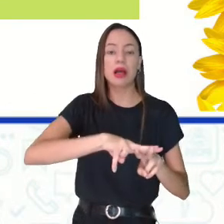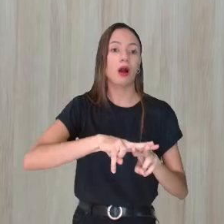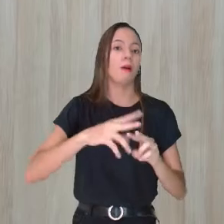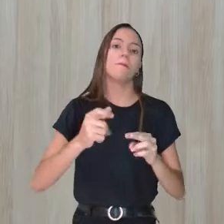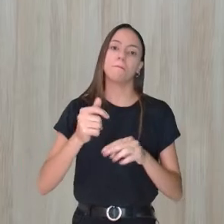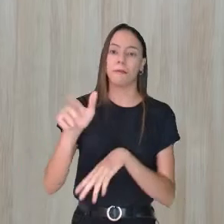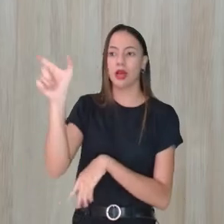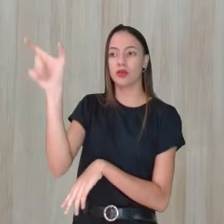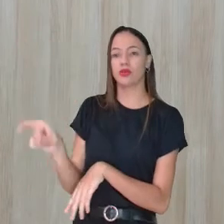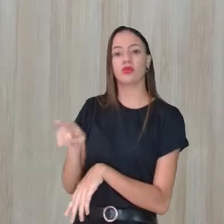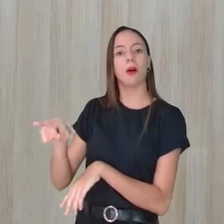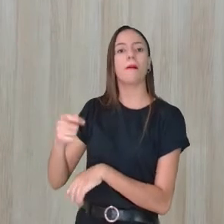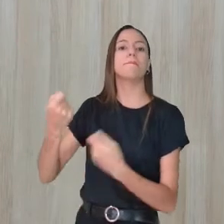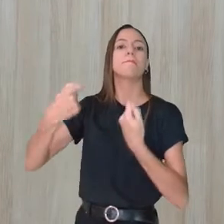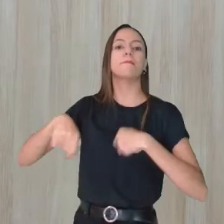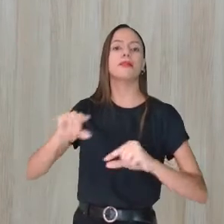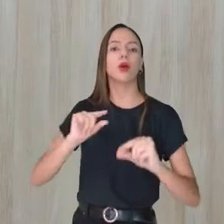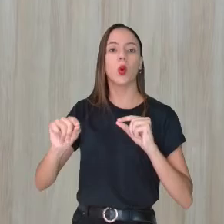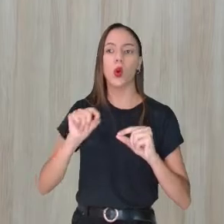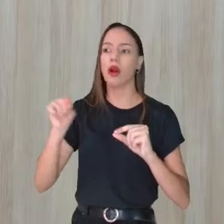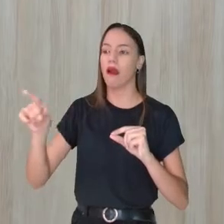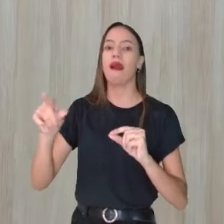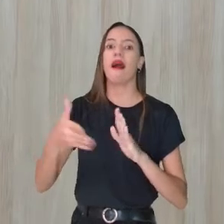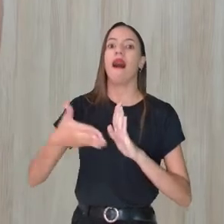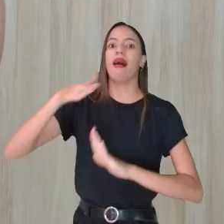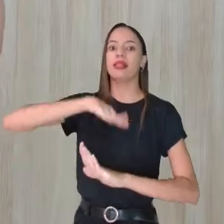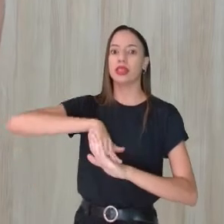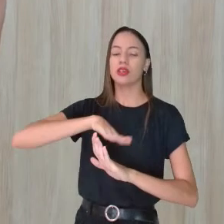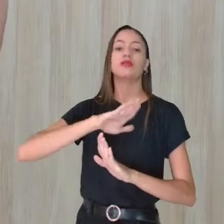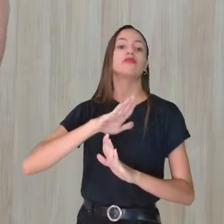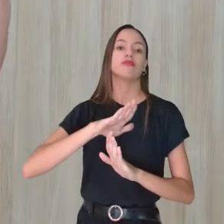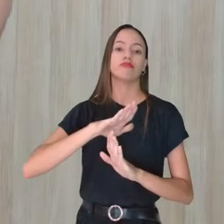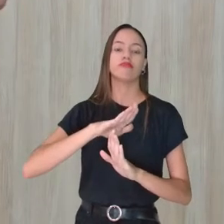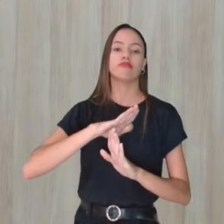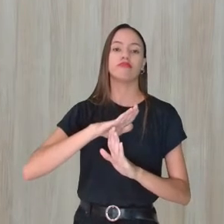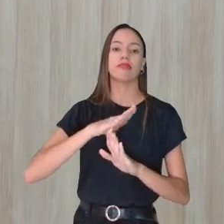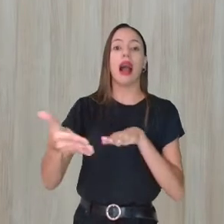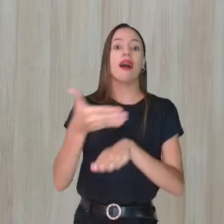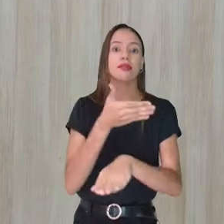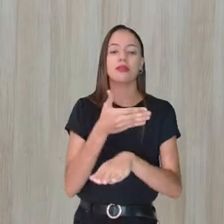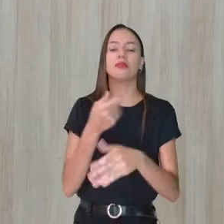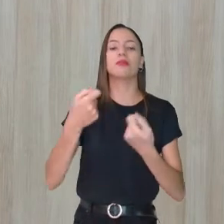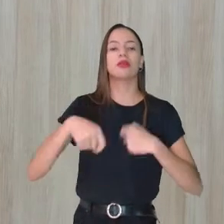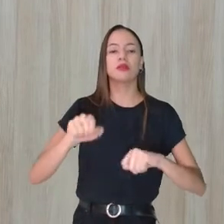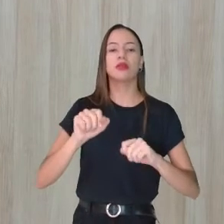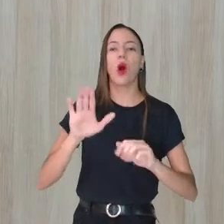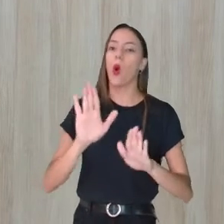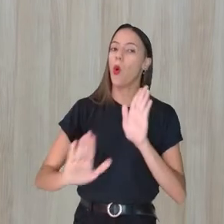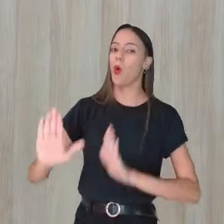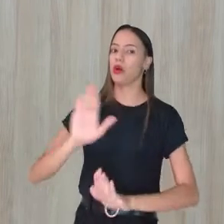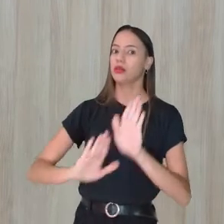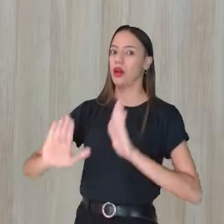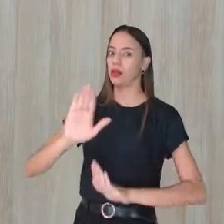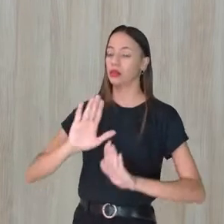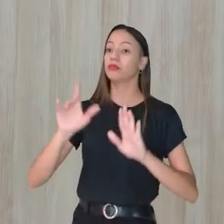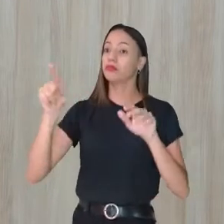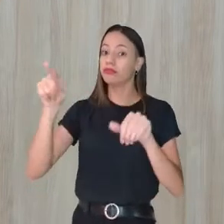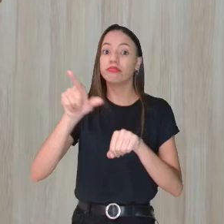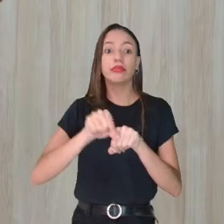ter realmente, não é? Todo esse cuidado. Então, isso aí esse argumento tem